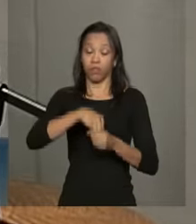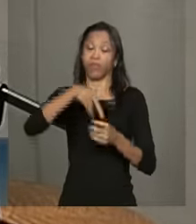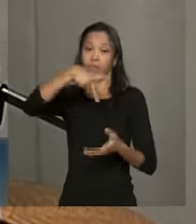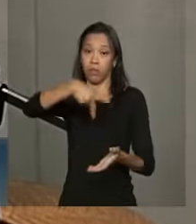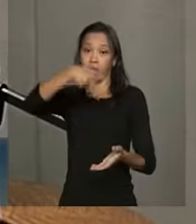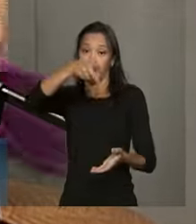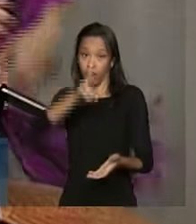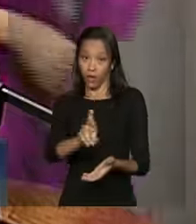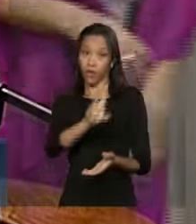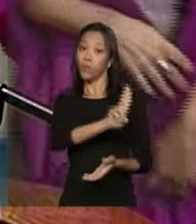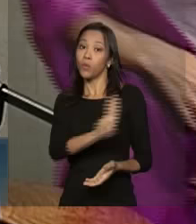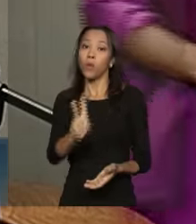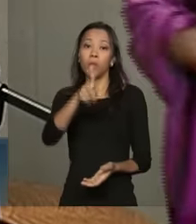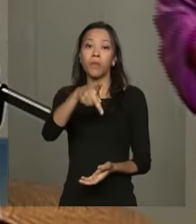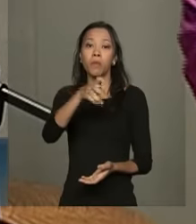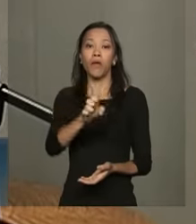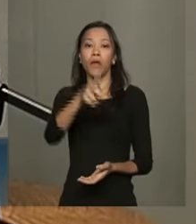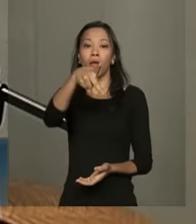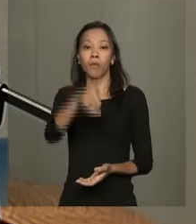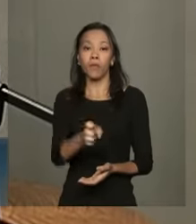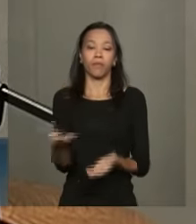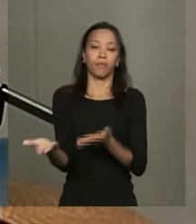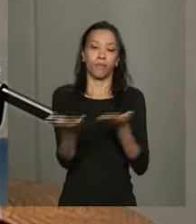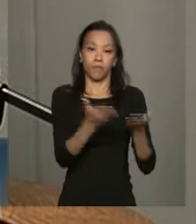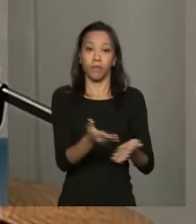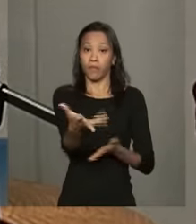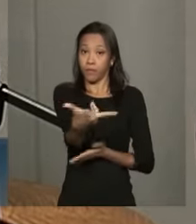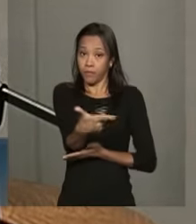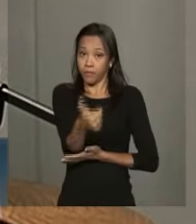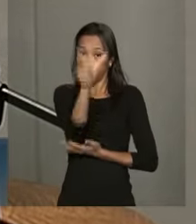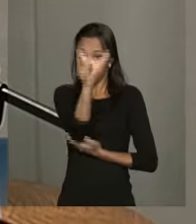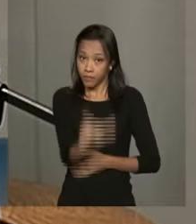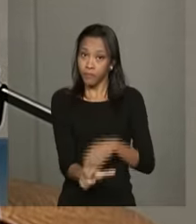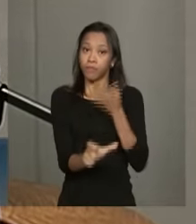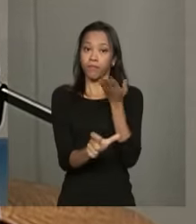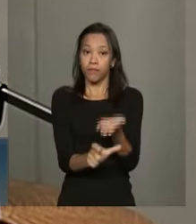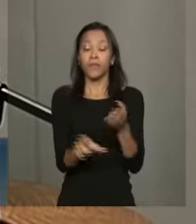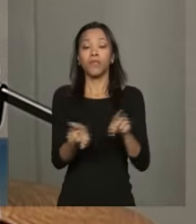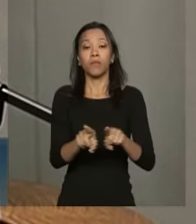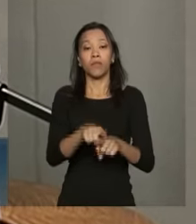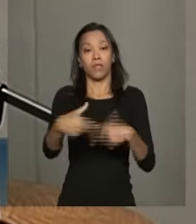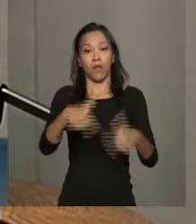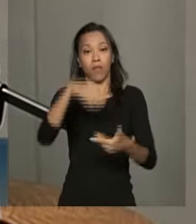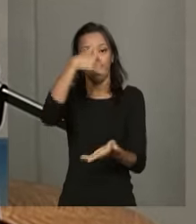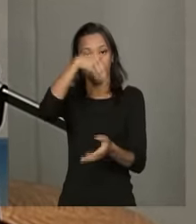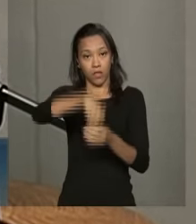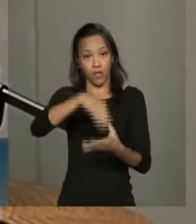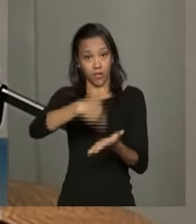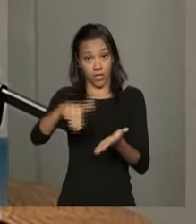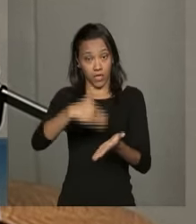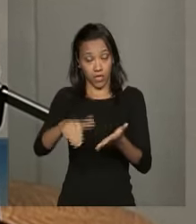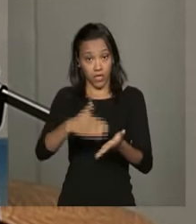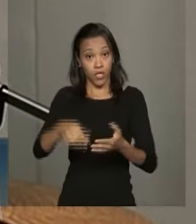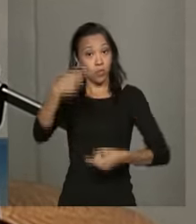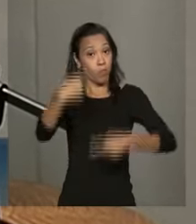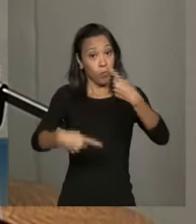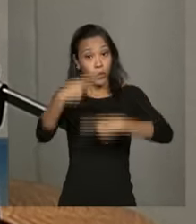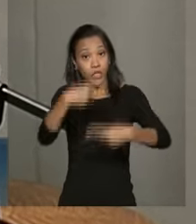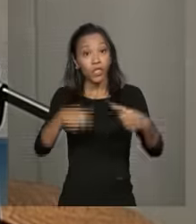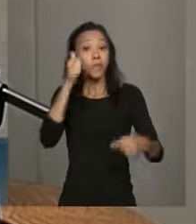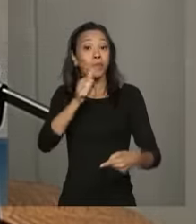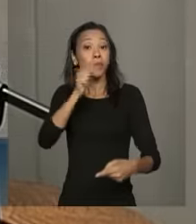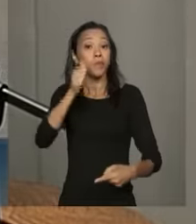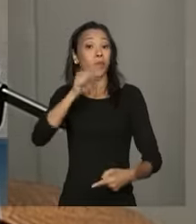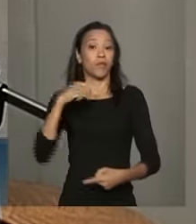PEP Vargas excelentíssima senhora ministra de estado chefe da secretaria de políticas para mulheres